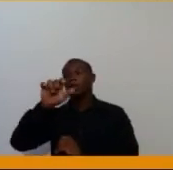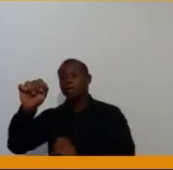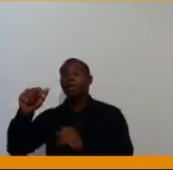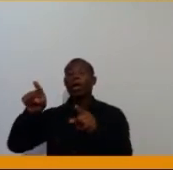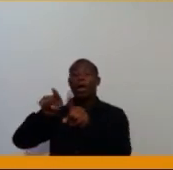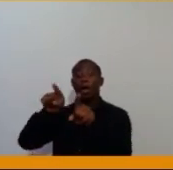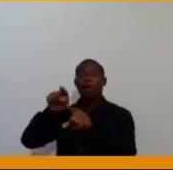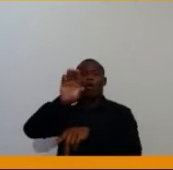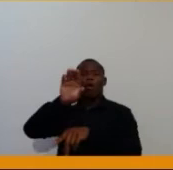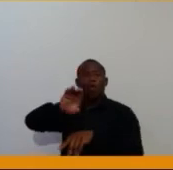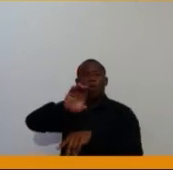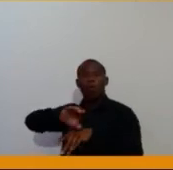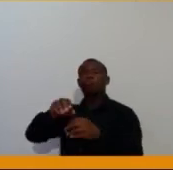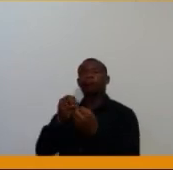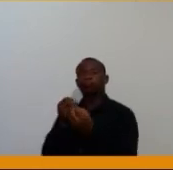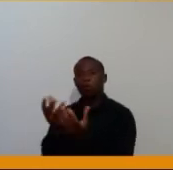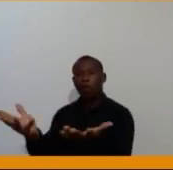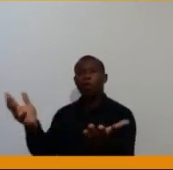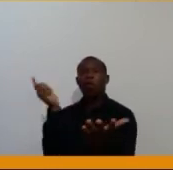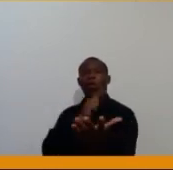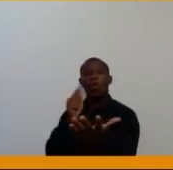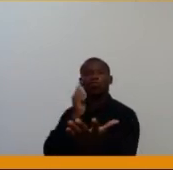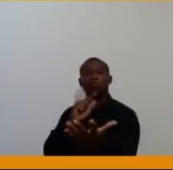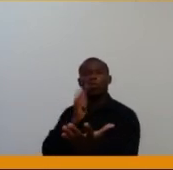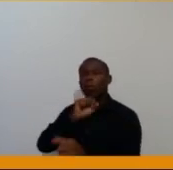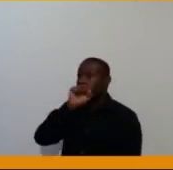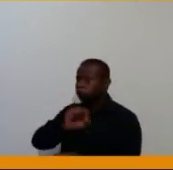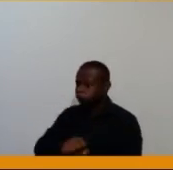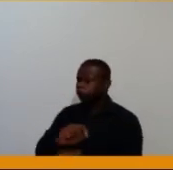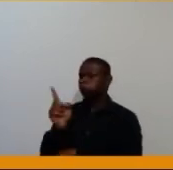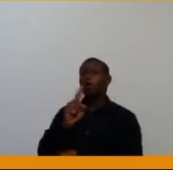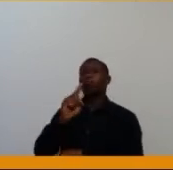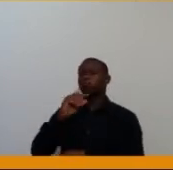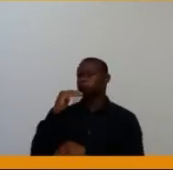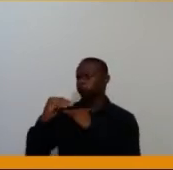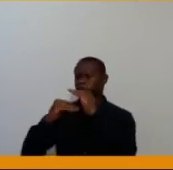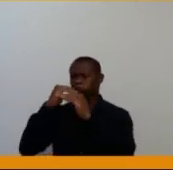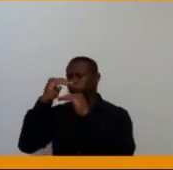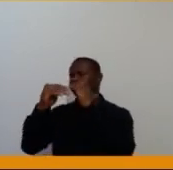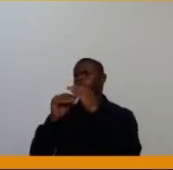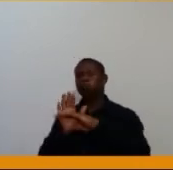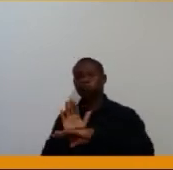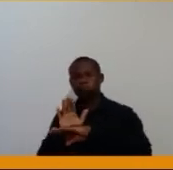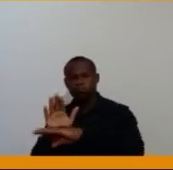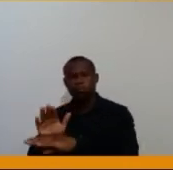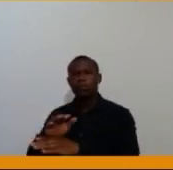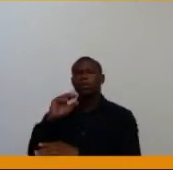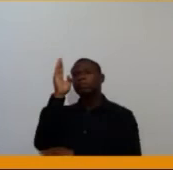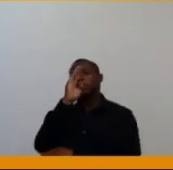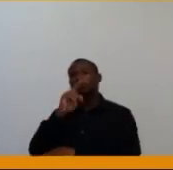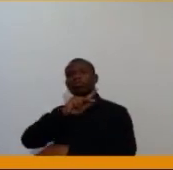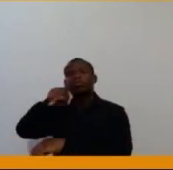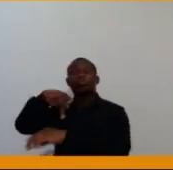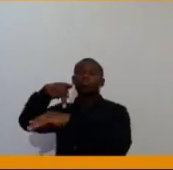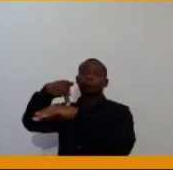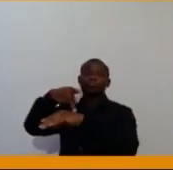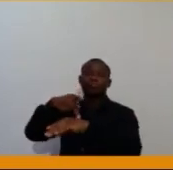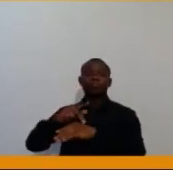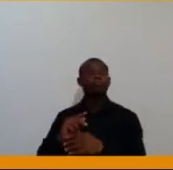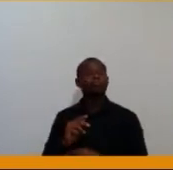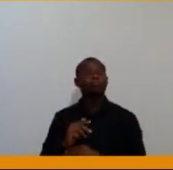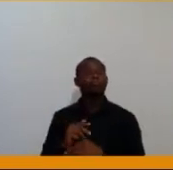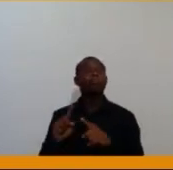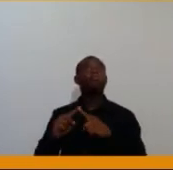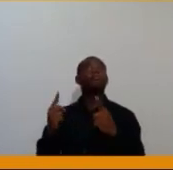muitos utilizando a base que tinha sido desenvolvida e proposta pelo Departamento Nacional. E assim, já no mês